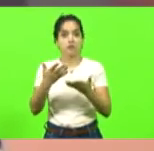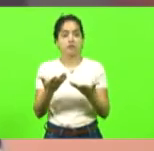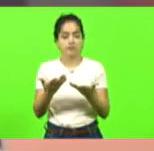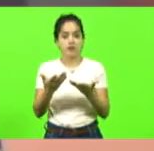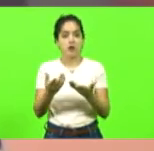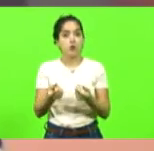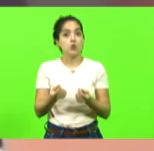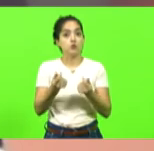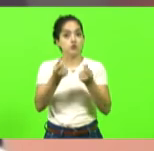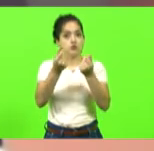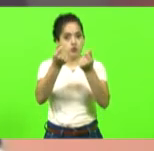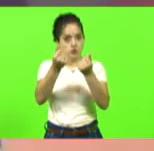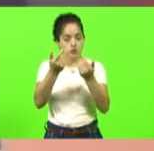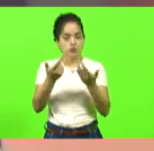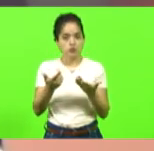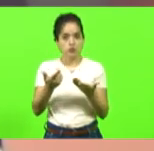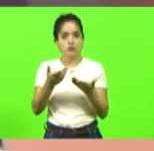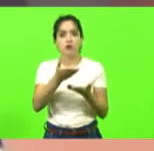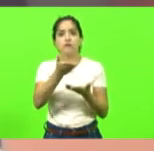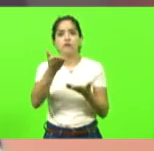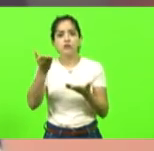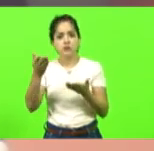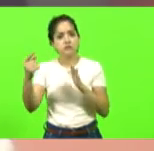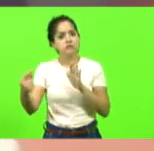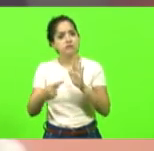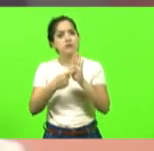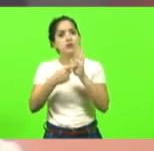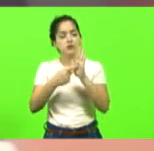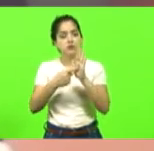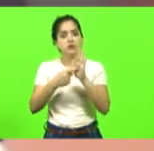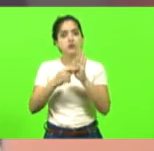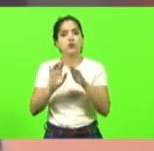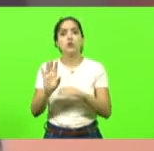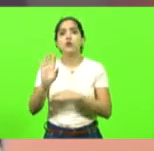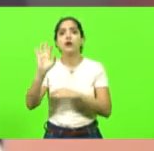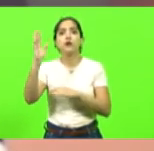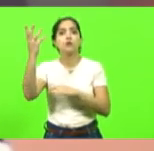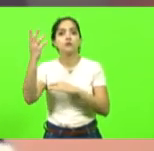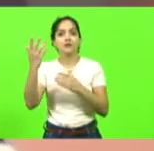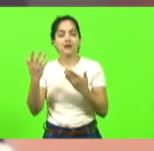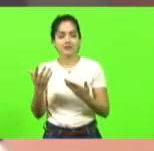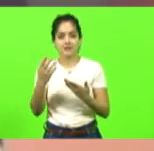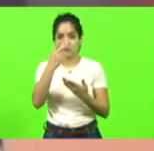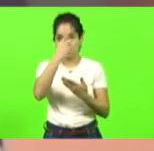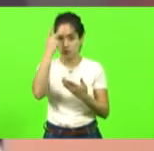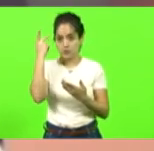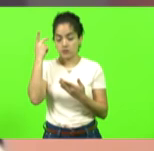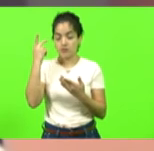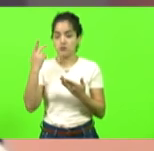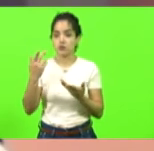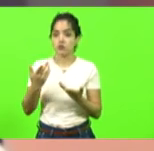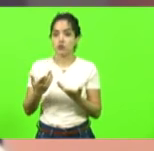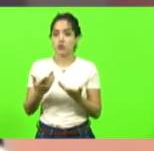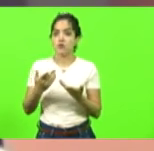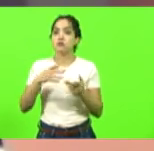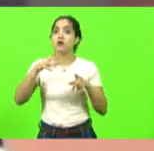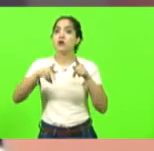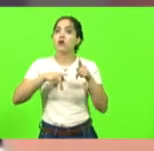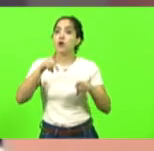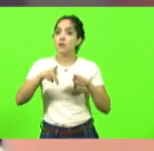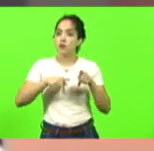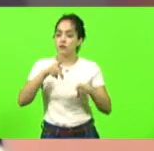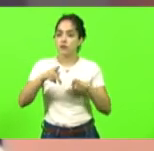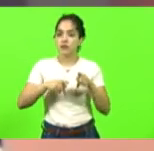né, vocês também denunciam o que acontece com as pessoas e com a população como um